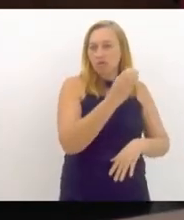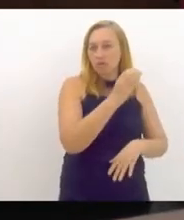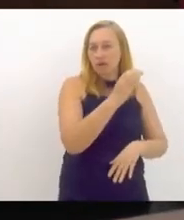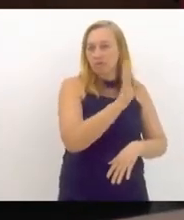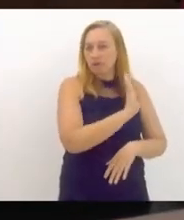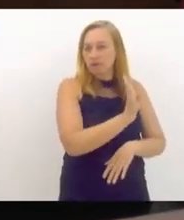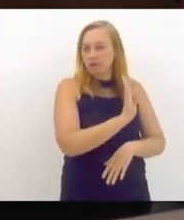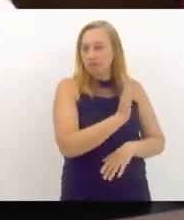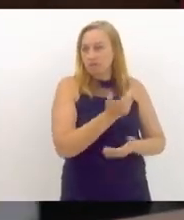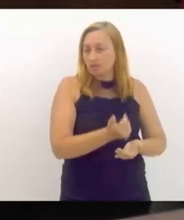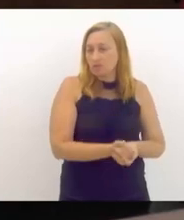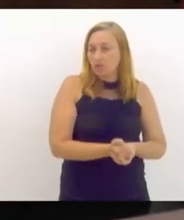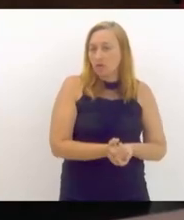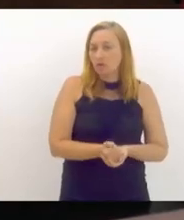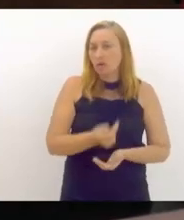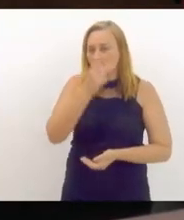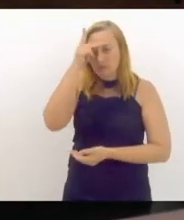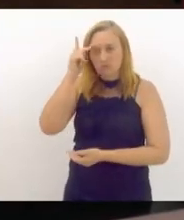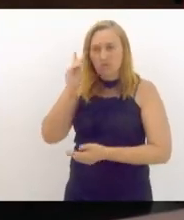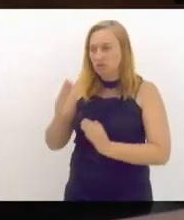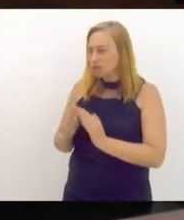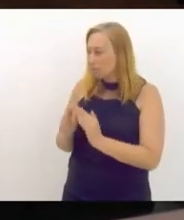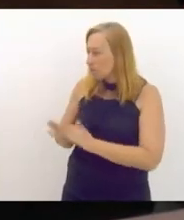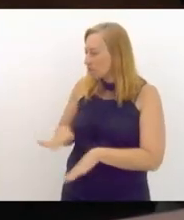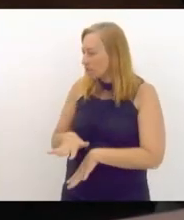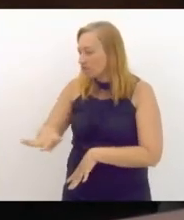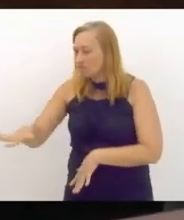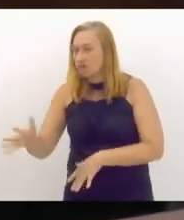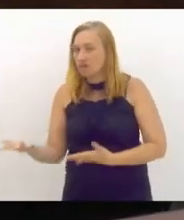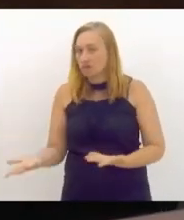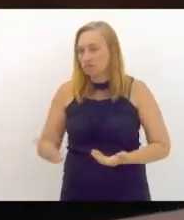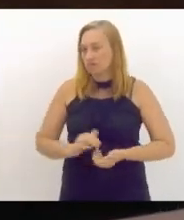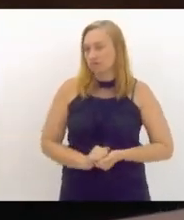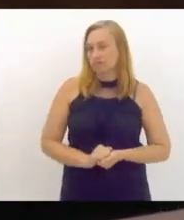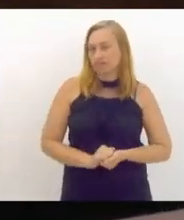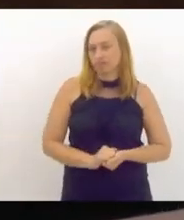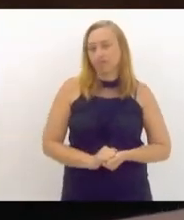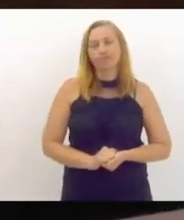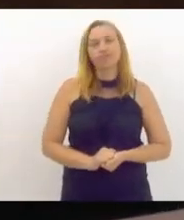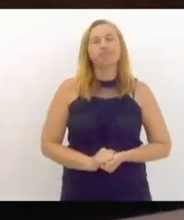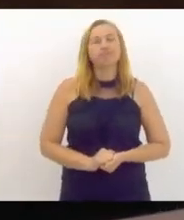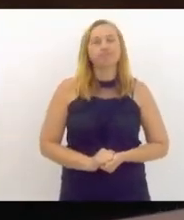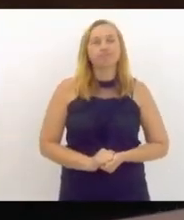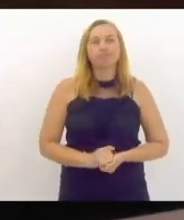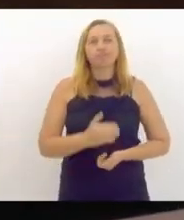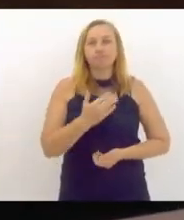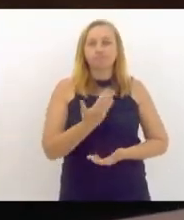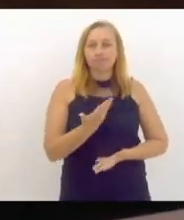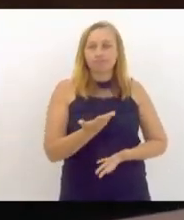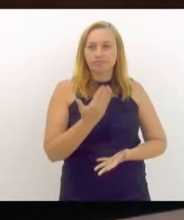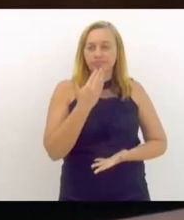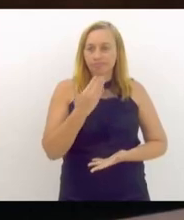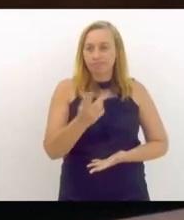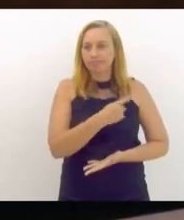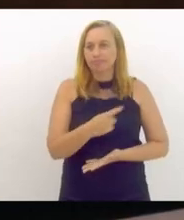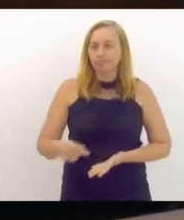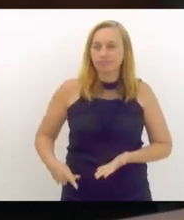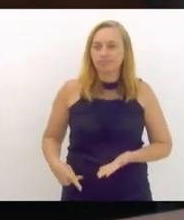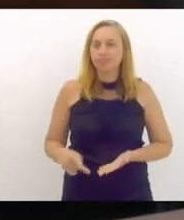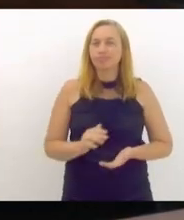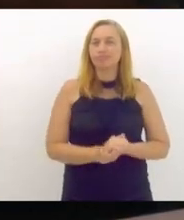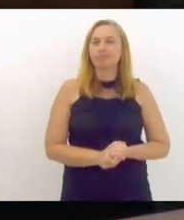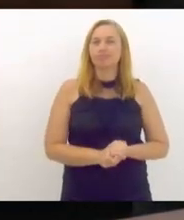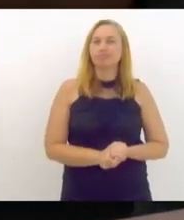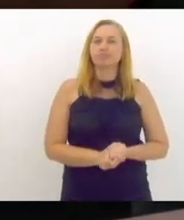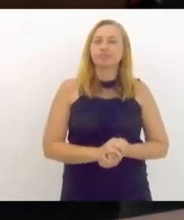mora dentro de uma comunidade, dentro de uma favela, de um conjunto habitacional. Então, eu espero solicitar do presidente que seja referendado